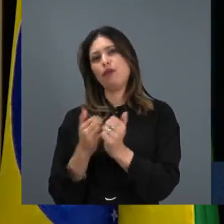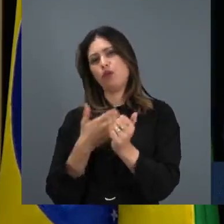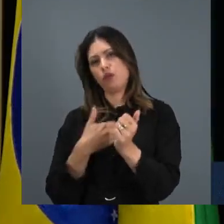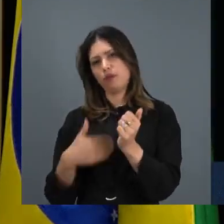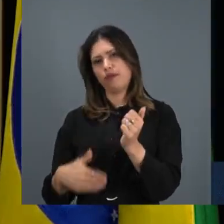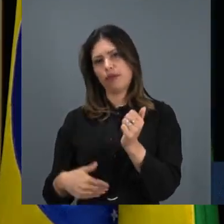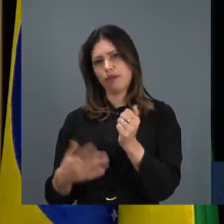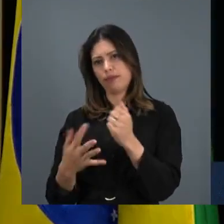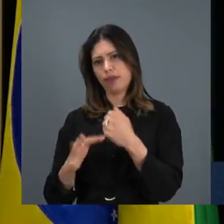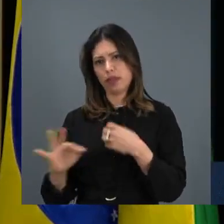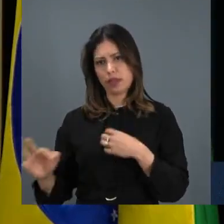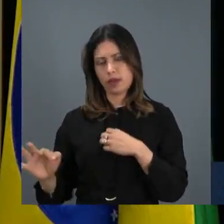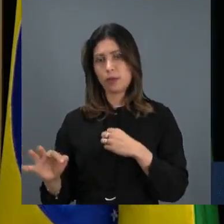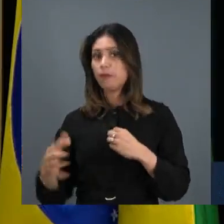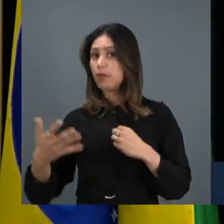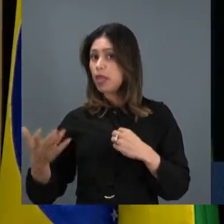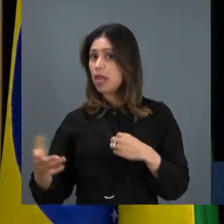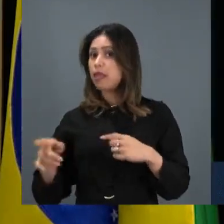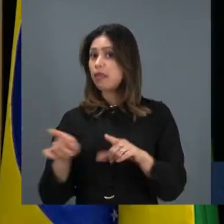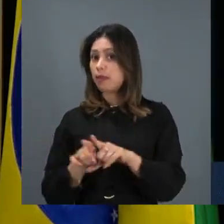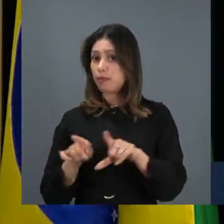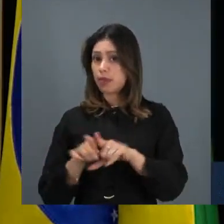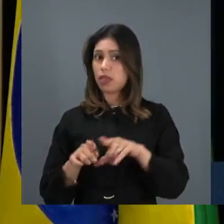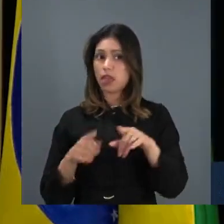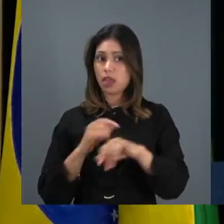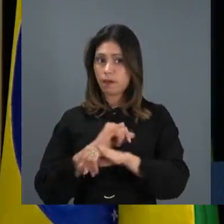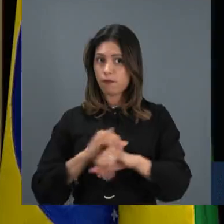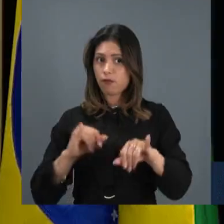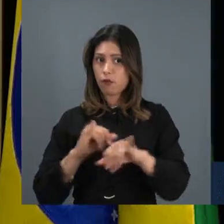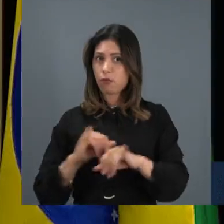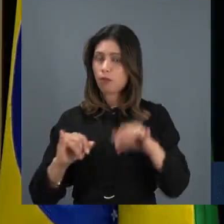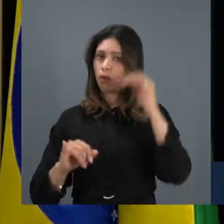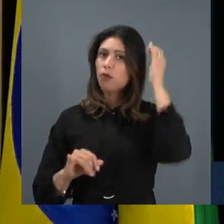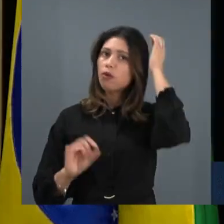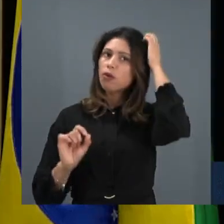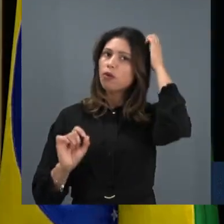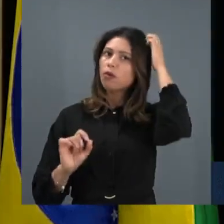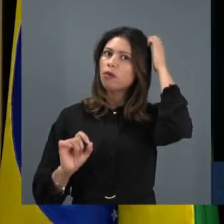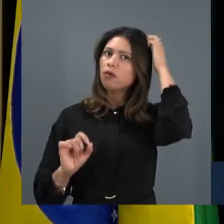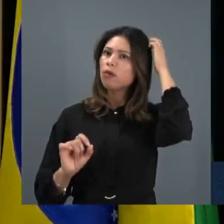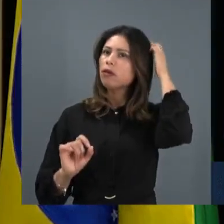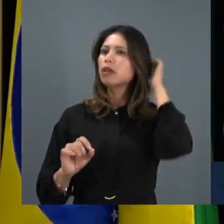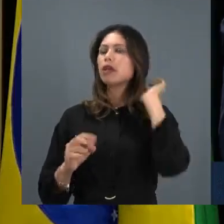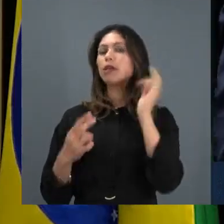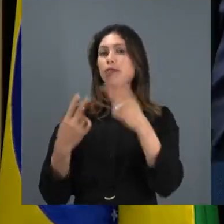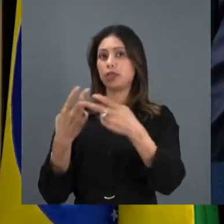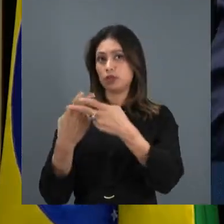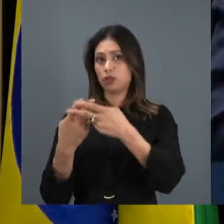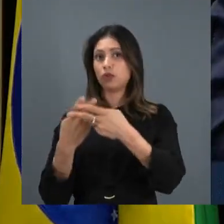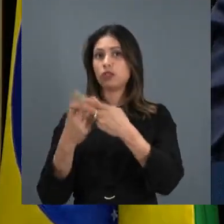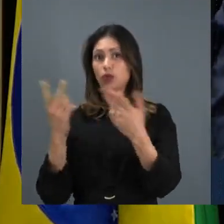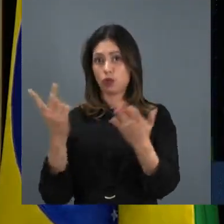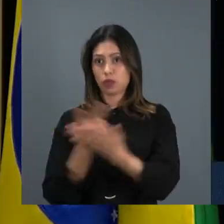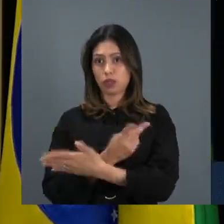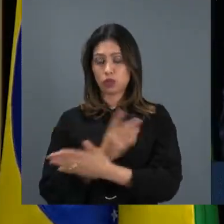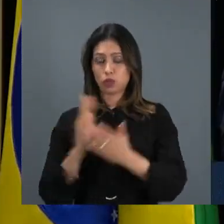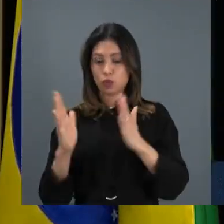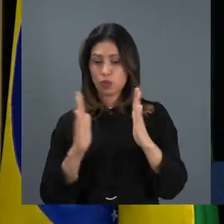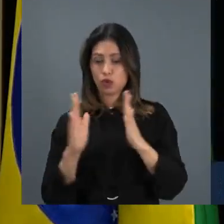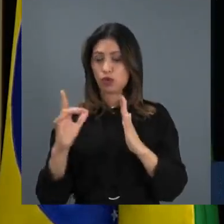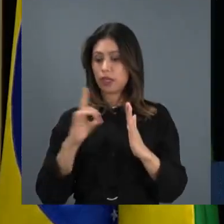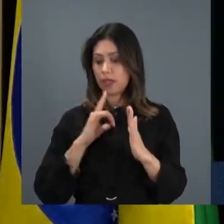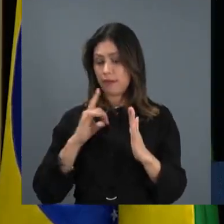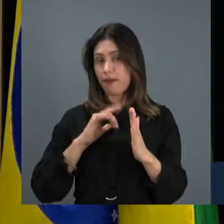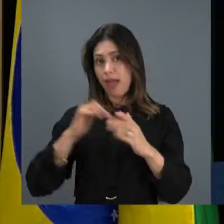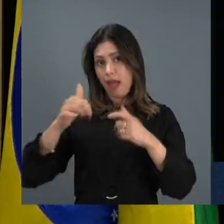Além disso, Silveira citou o fato de que as prisões ocorreram enquanto ainda existem recursos em